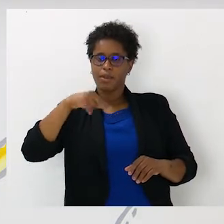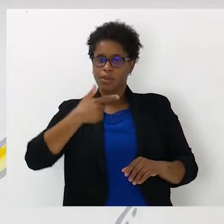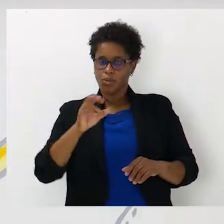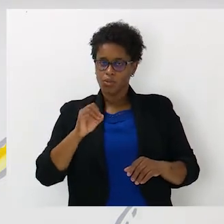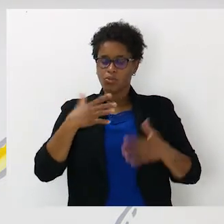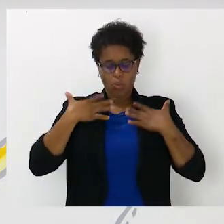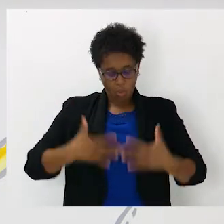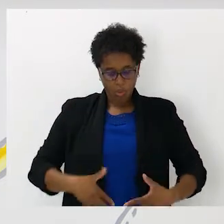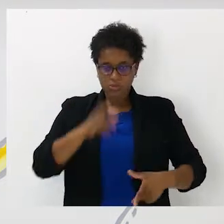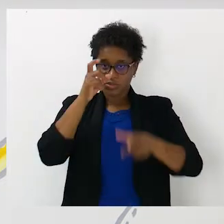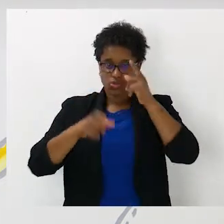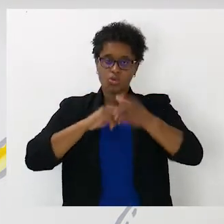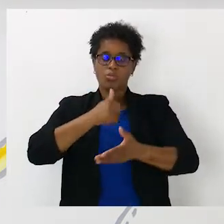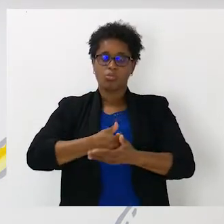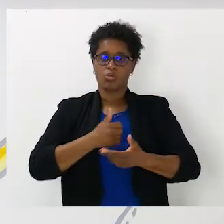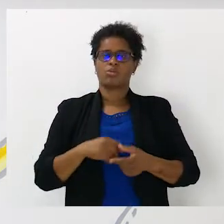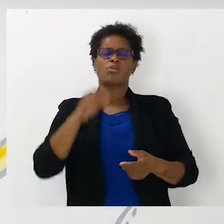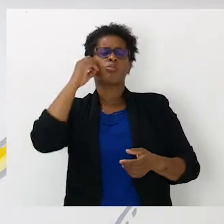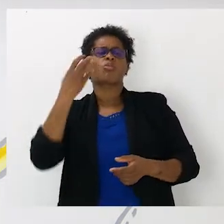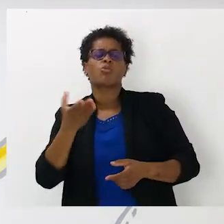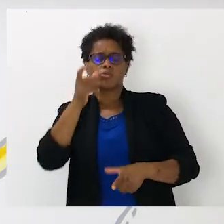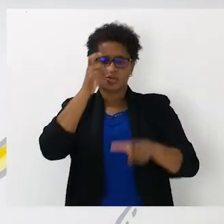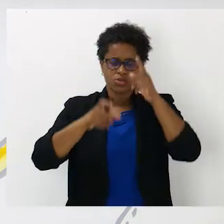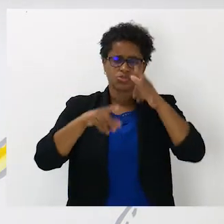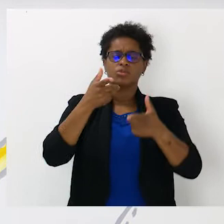mortos. Como os egípcios faziam isso?